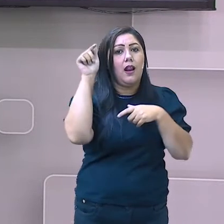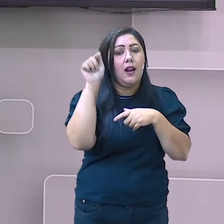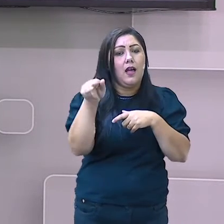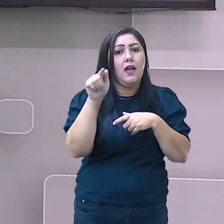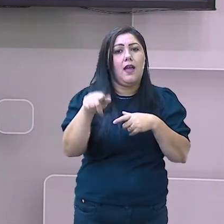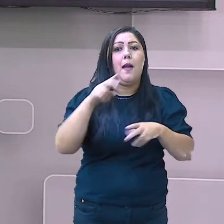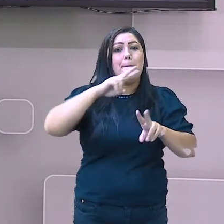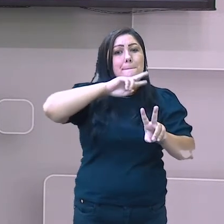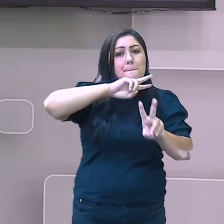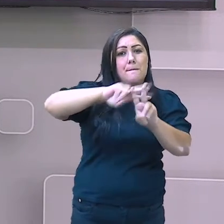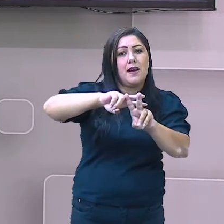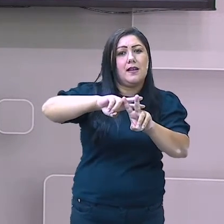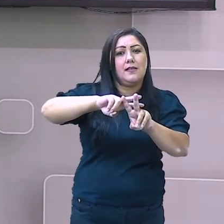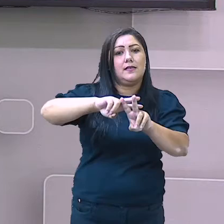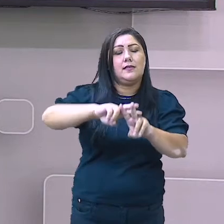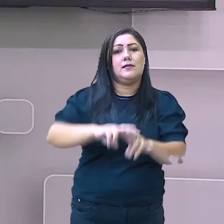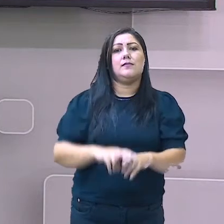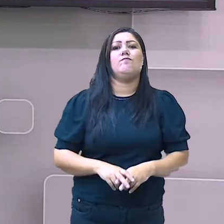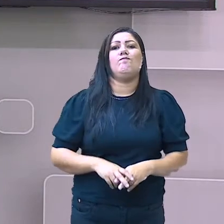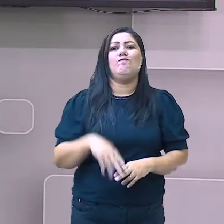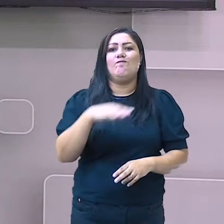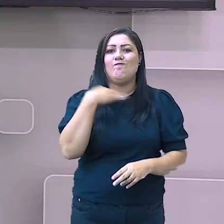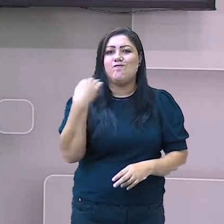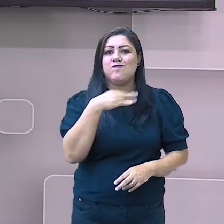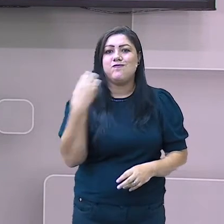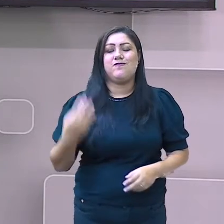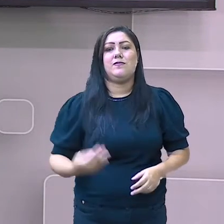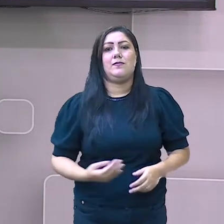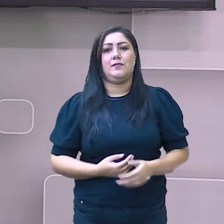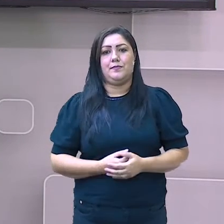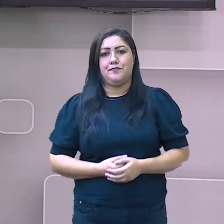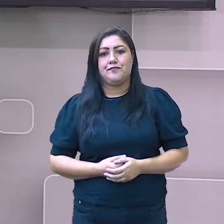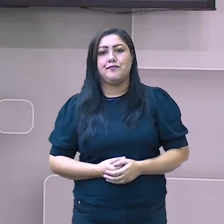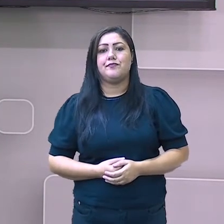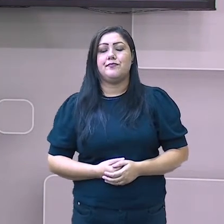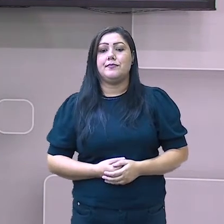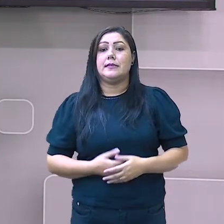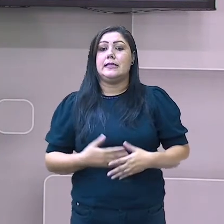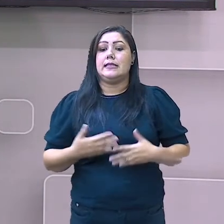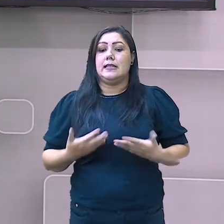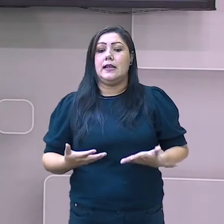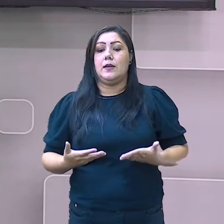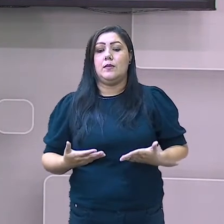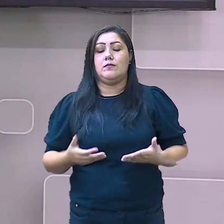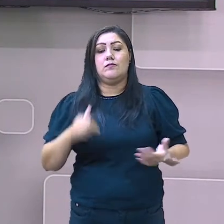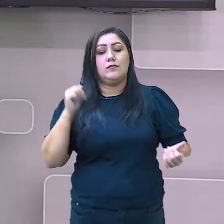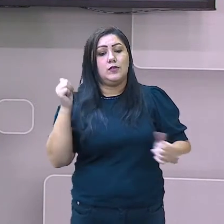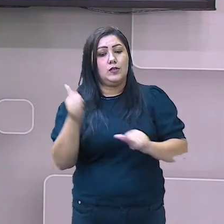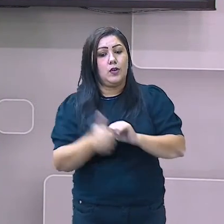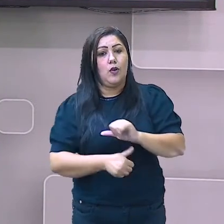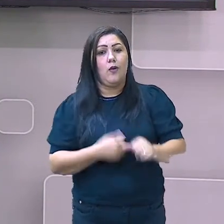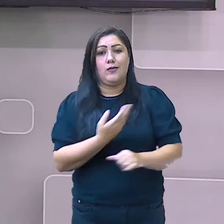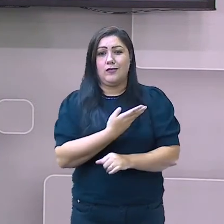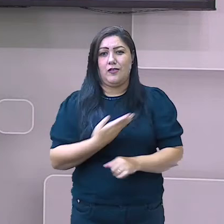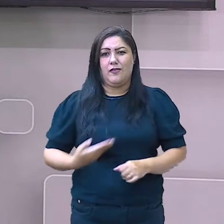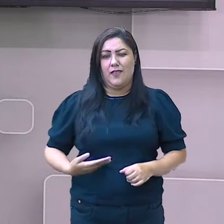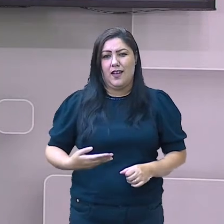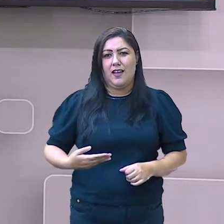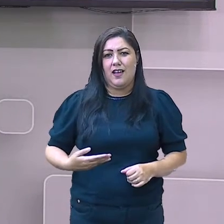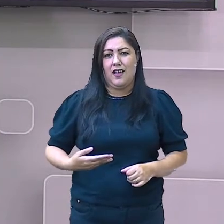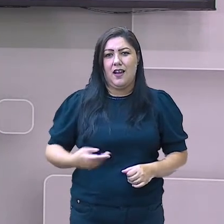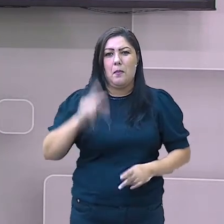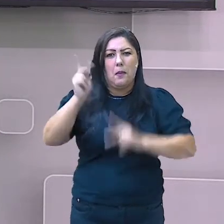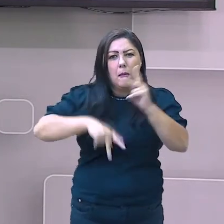presos. Percebemos aqui que a mudança de governo que visava melhorias para a população não ocorreu.